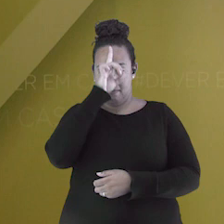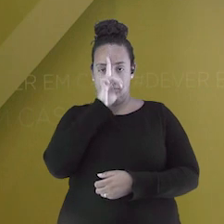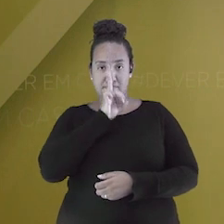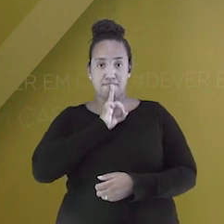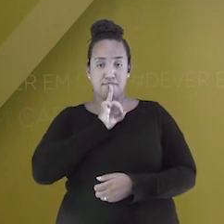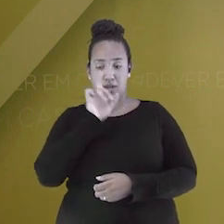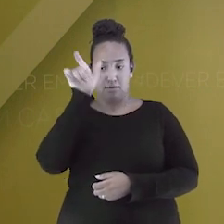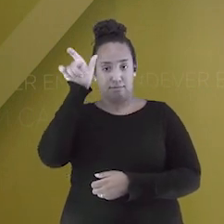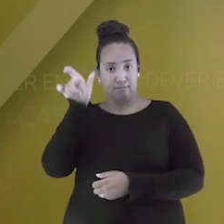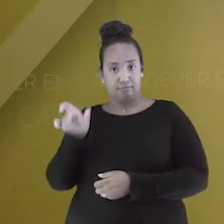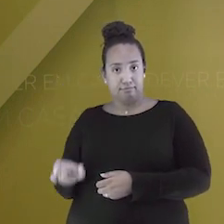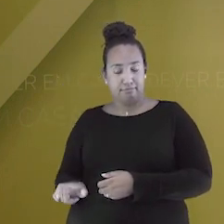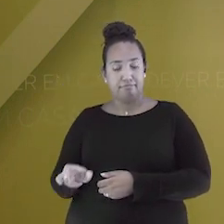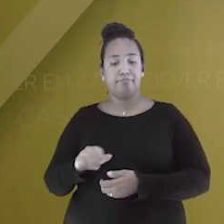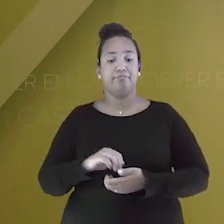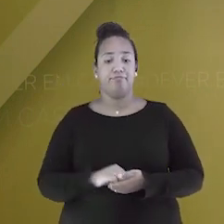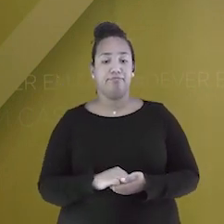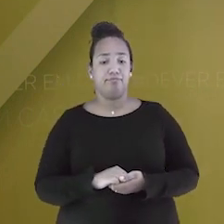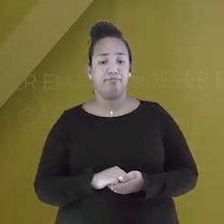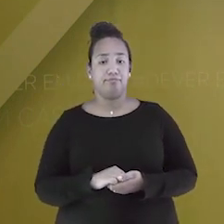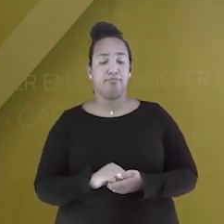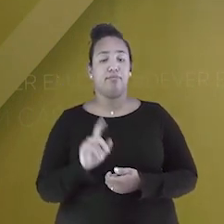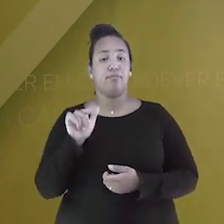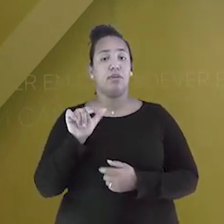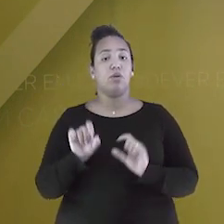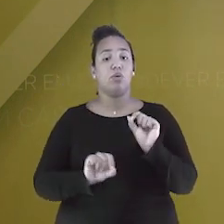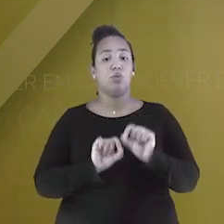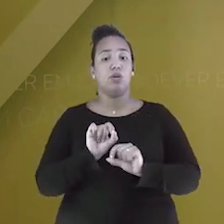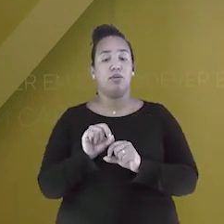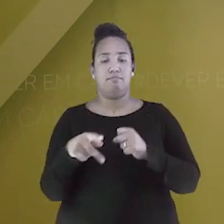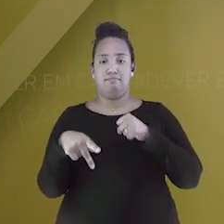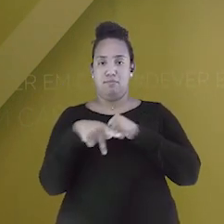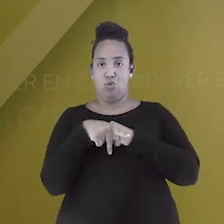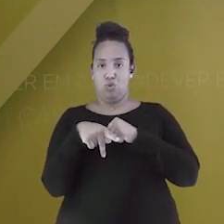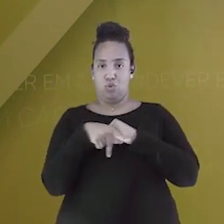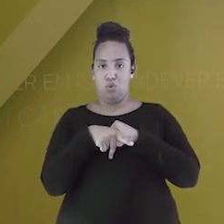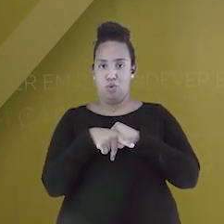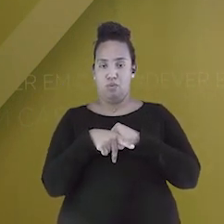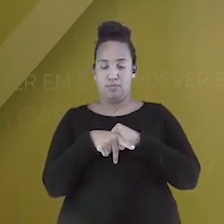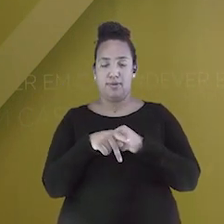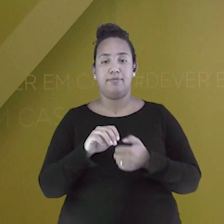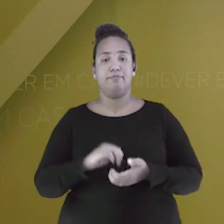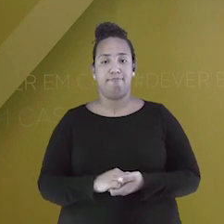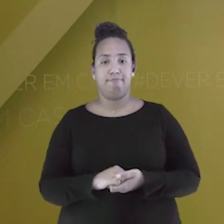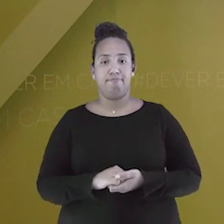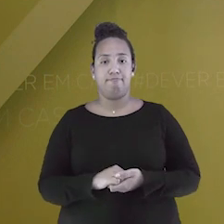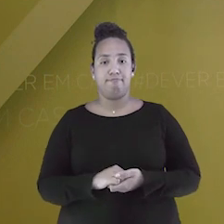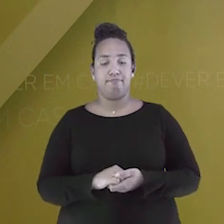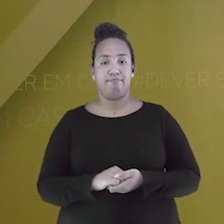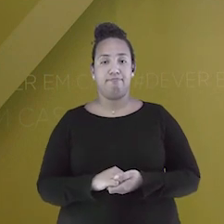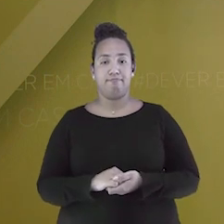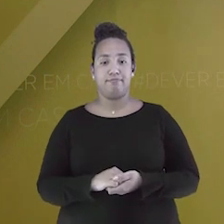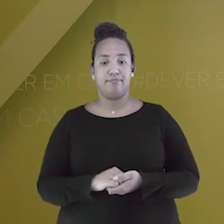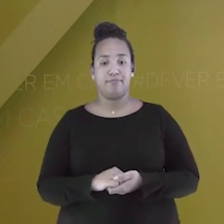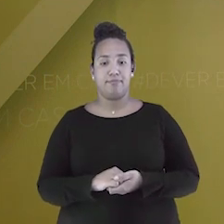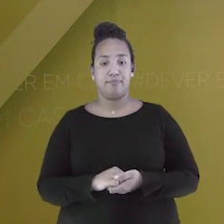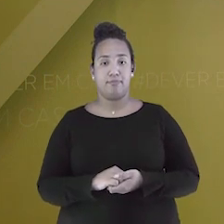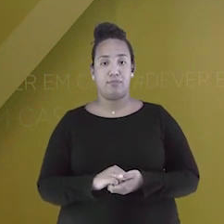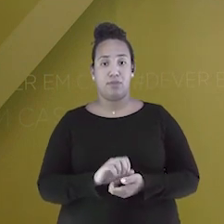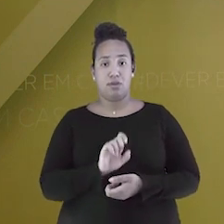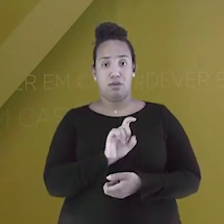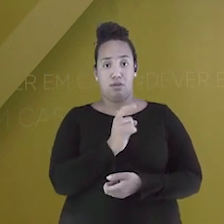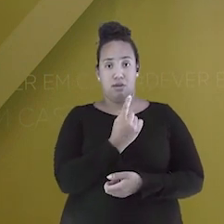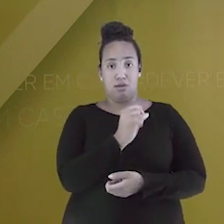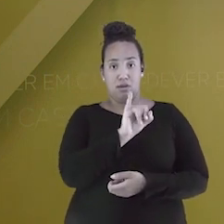aqui, estes são os subjects, são os pronomes pessoais que agem como sujeito. I, que traduzido é